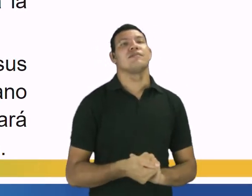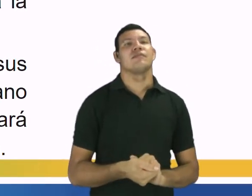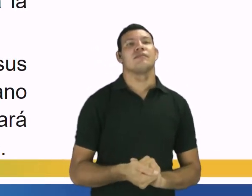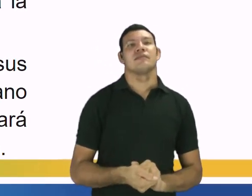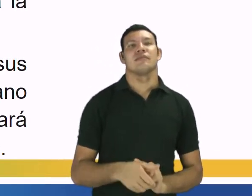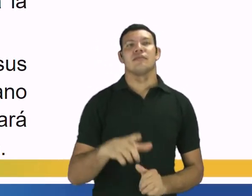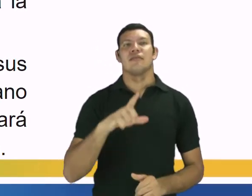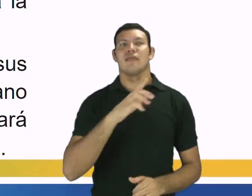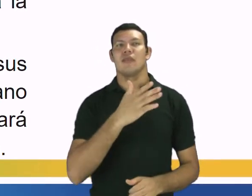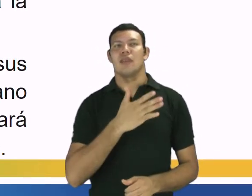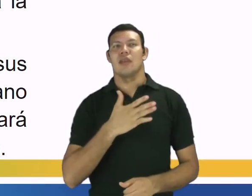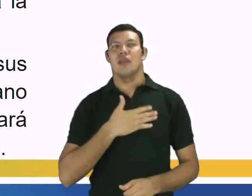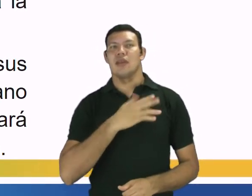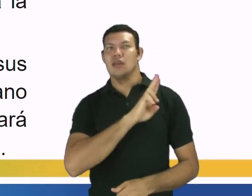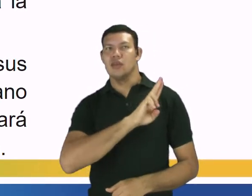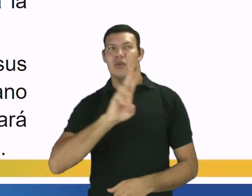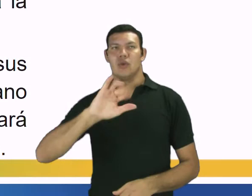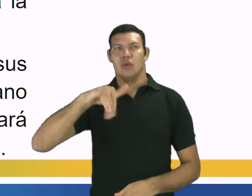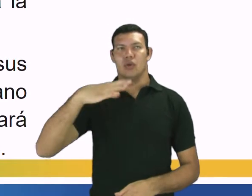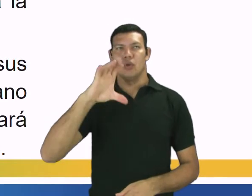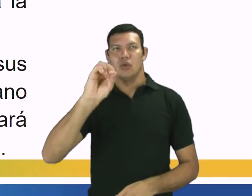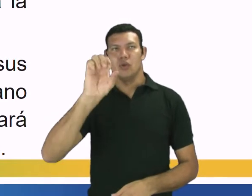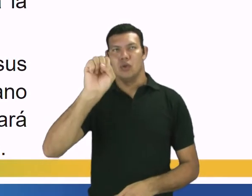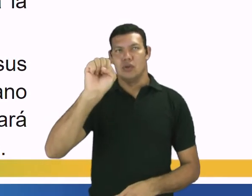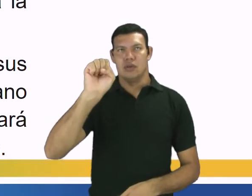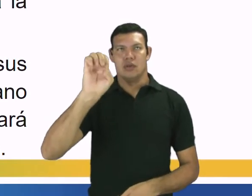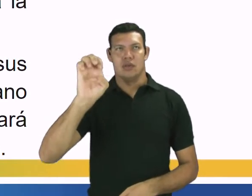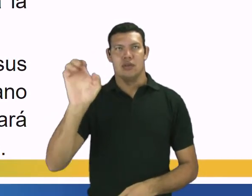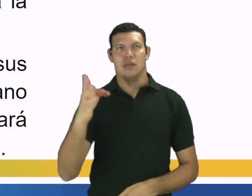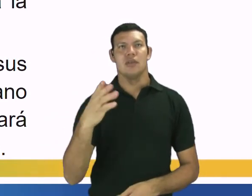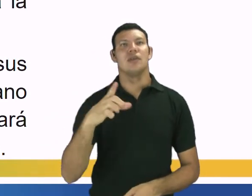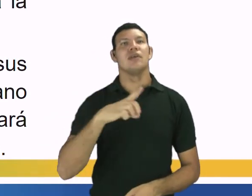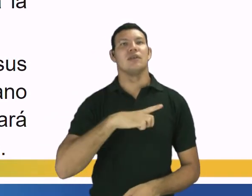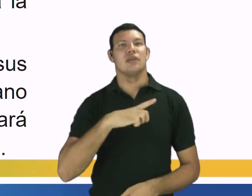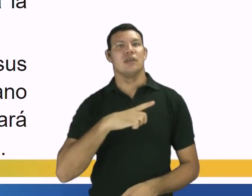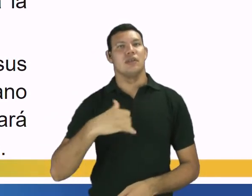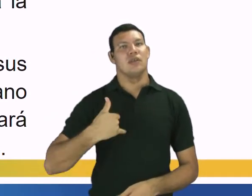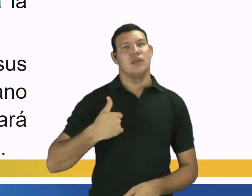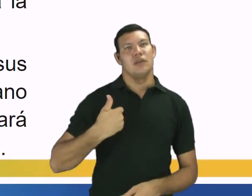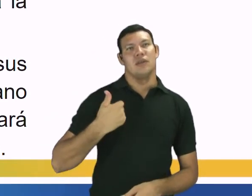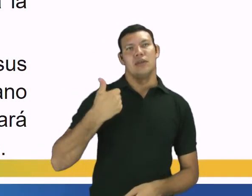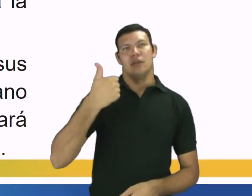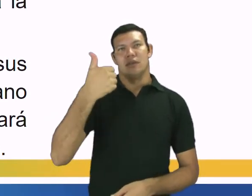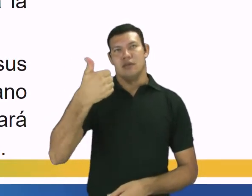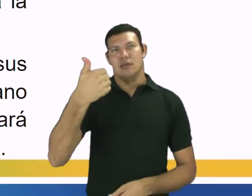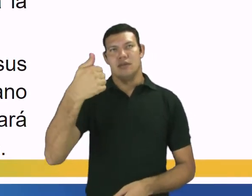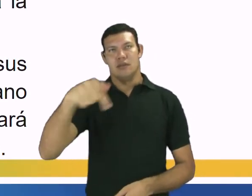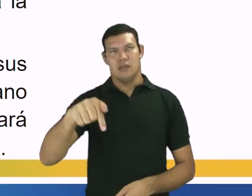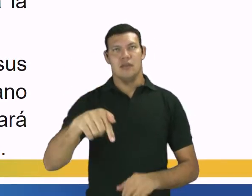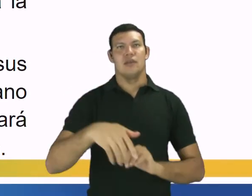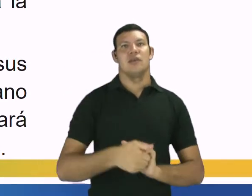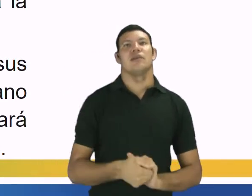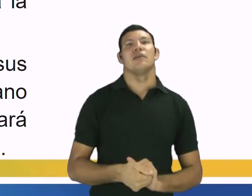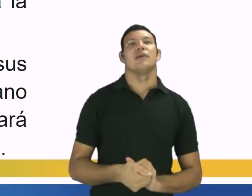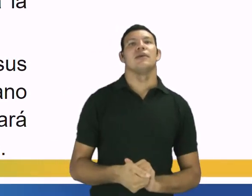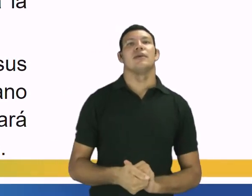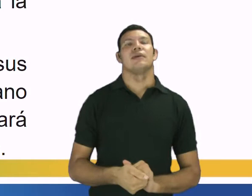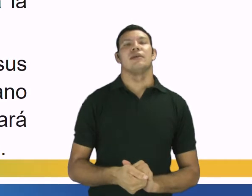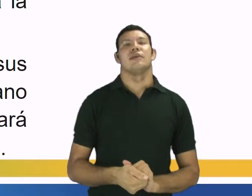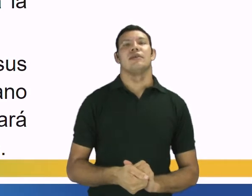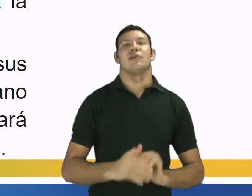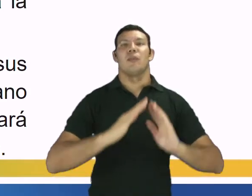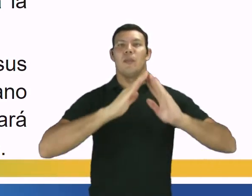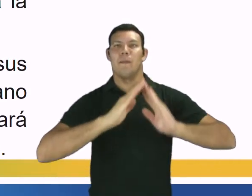tengo 17 anos, sou de Madrid e estudio segundo de bachillerato, que é mais ou menos como se fosse o ensino médio, tá, pessoal? Vivo